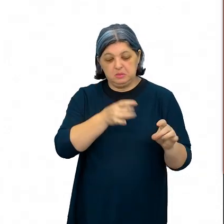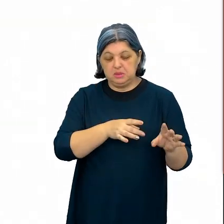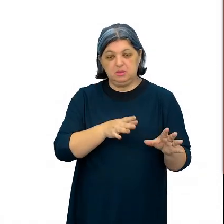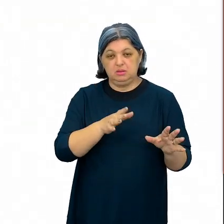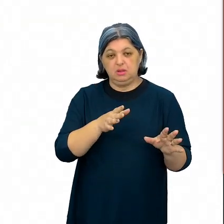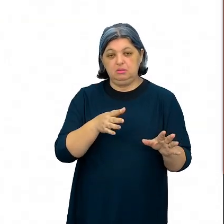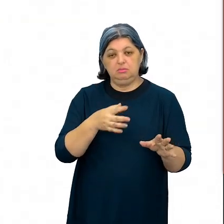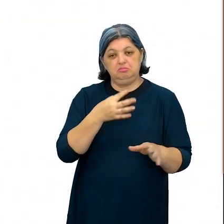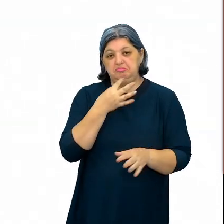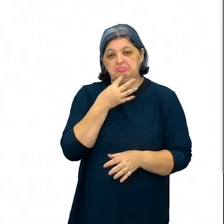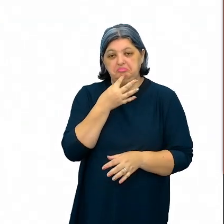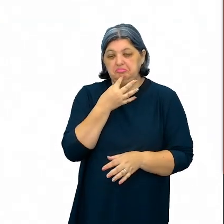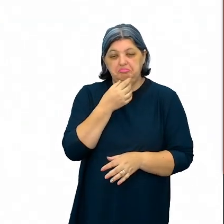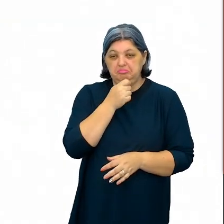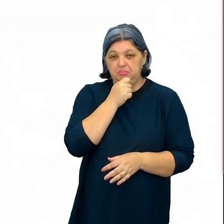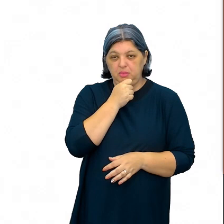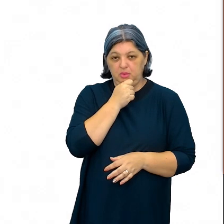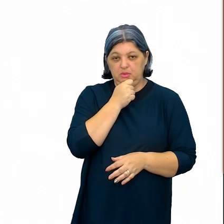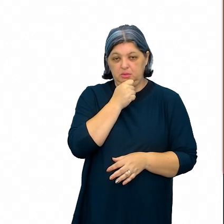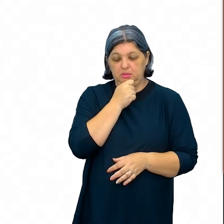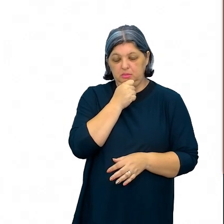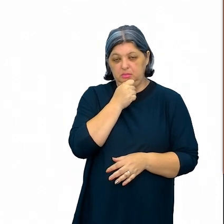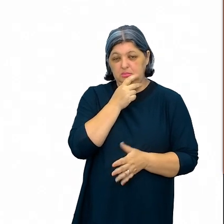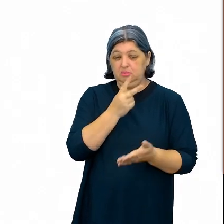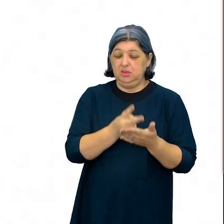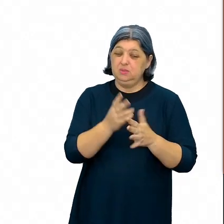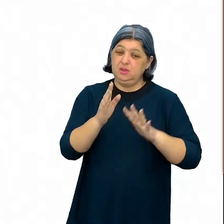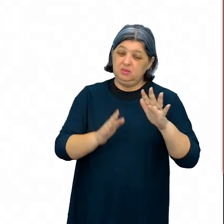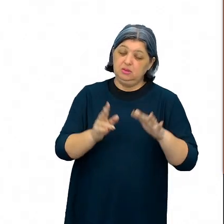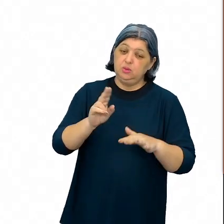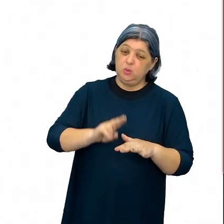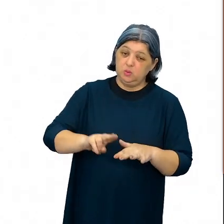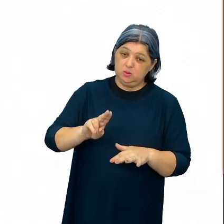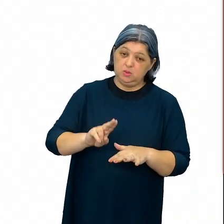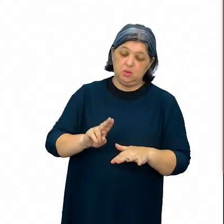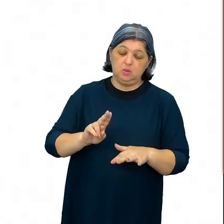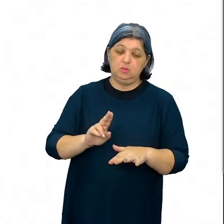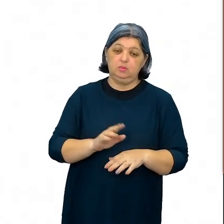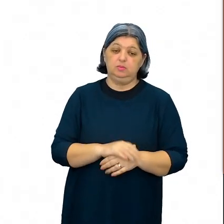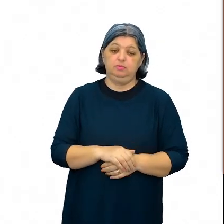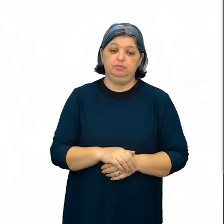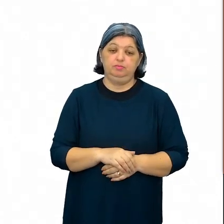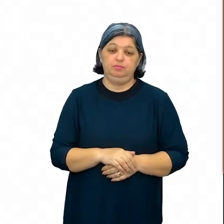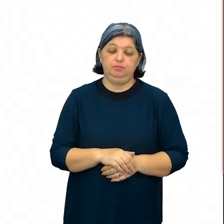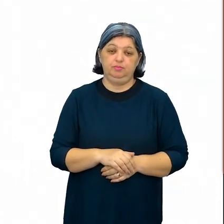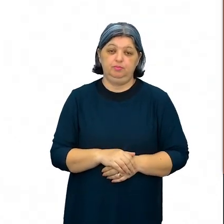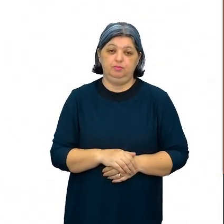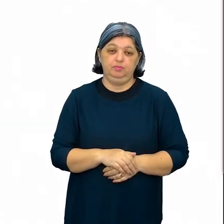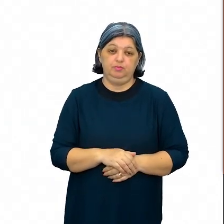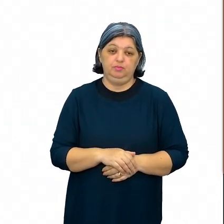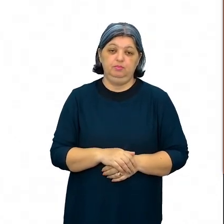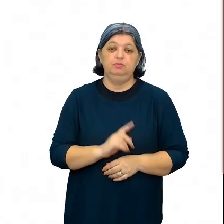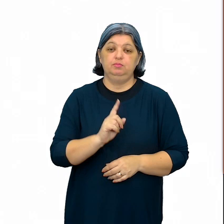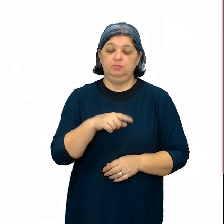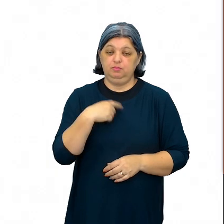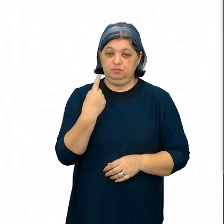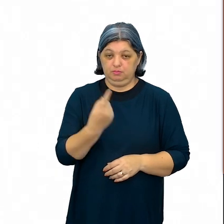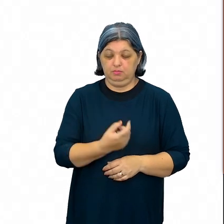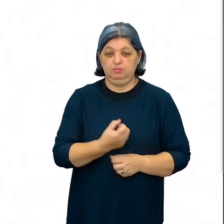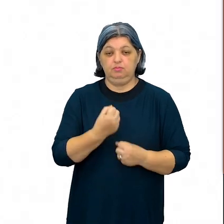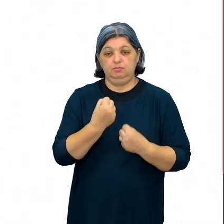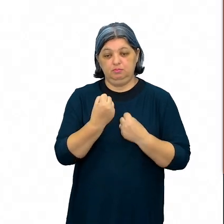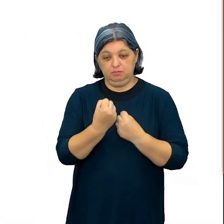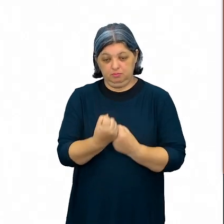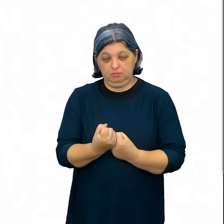sabia que existia ainda que eu já fizesse uso de alguma maneira né E para isso então nós nos apoiamos nos